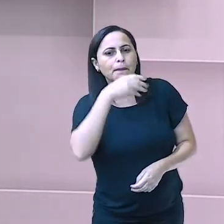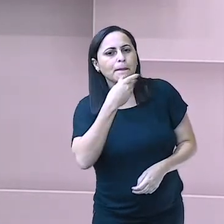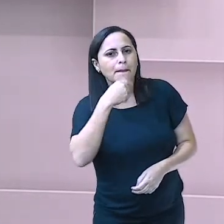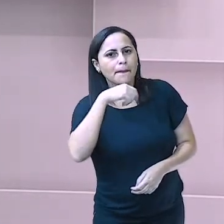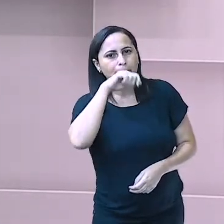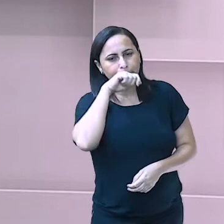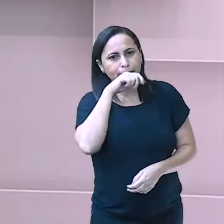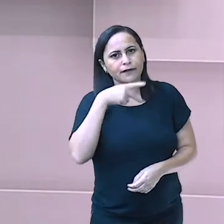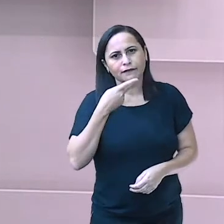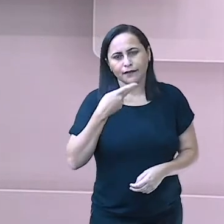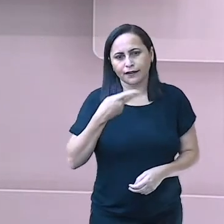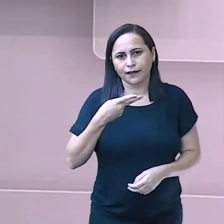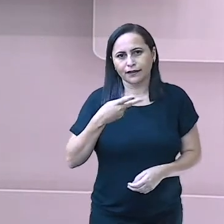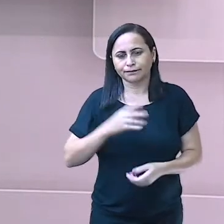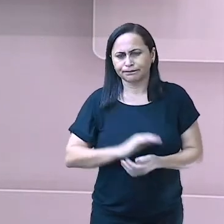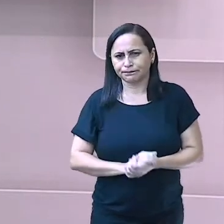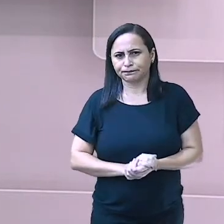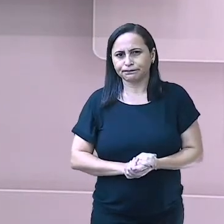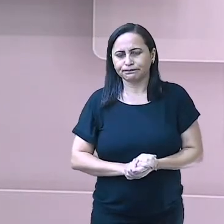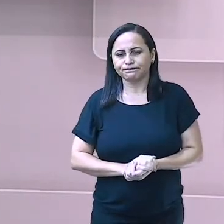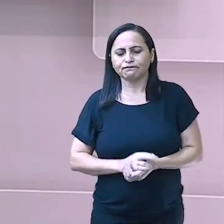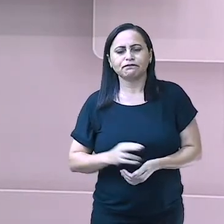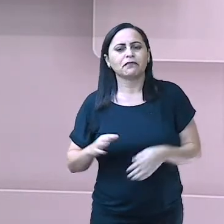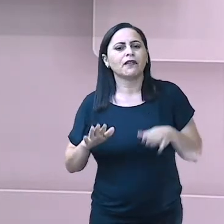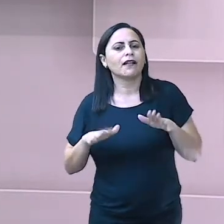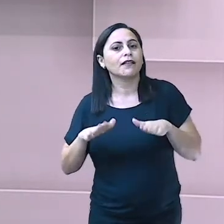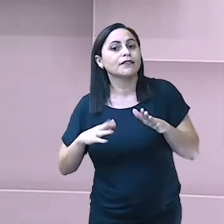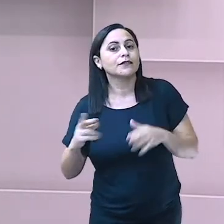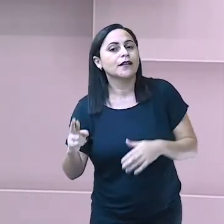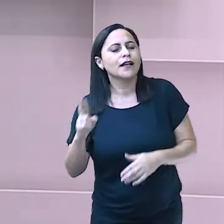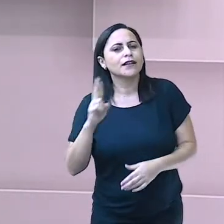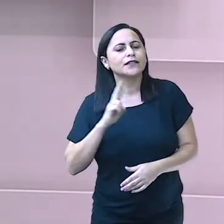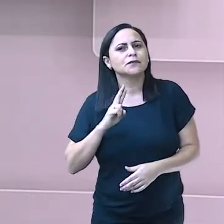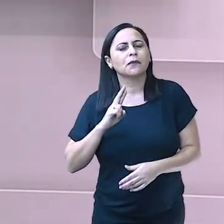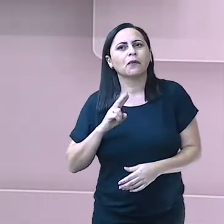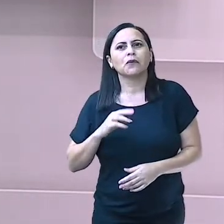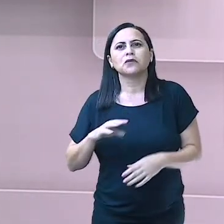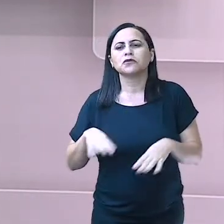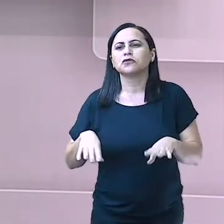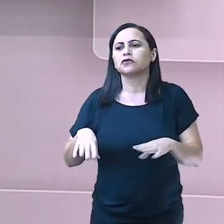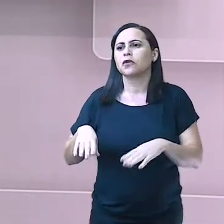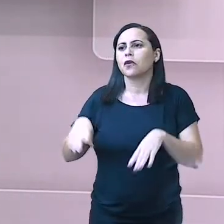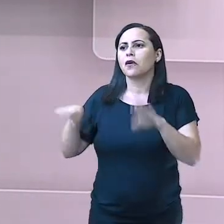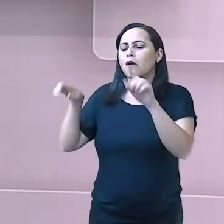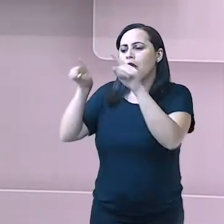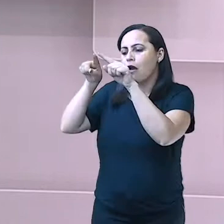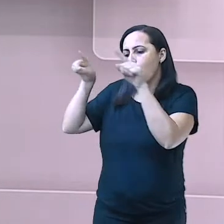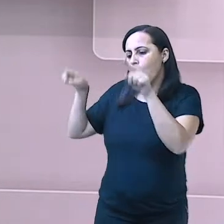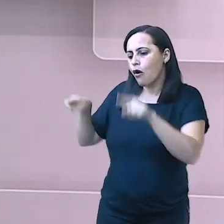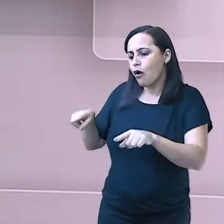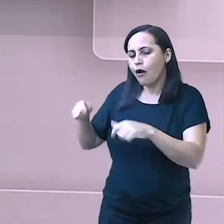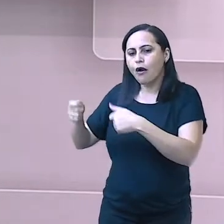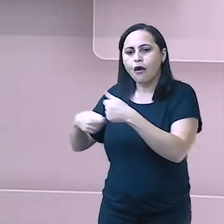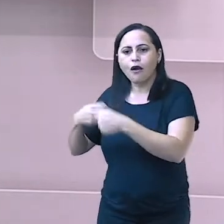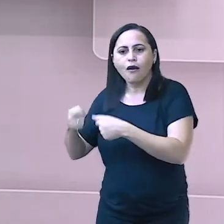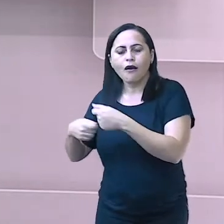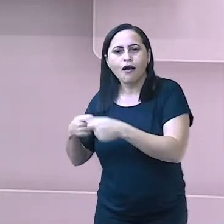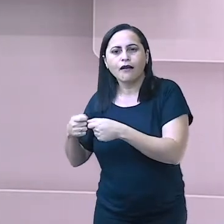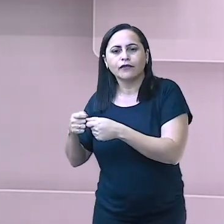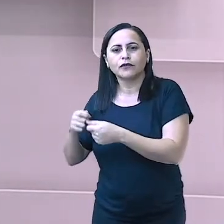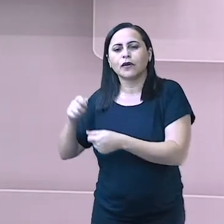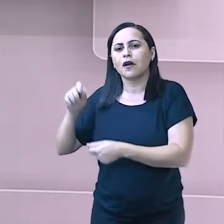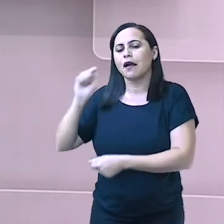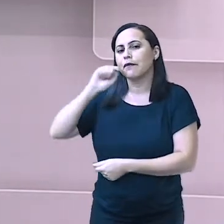responder, olha, professor, é aquele armazém que está ali do lado da minha casa, é aquele açougue, aquela